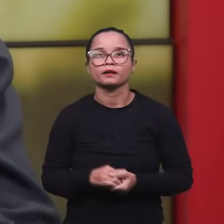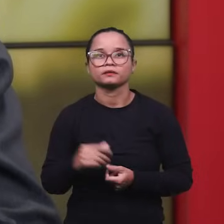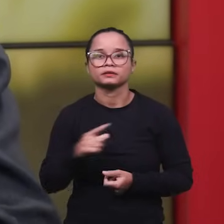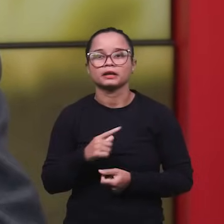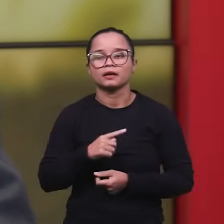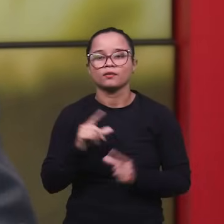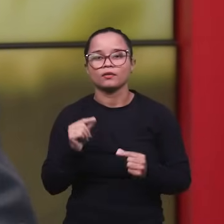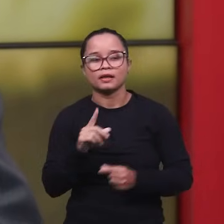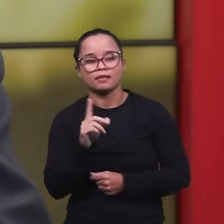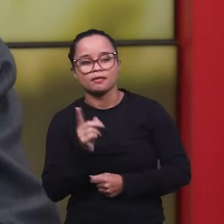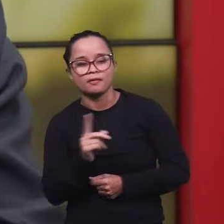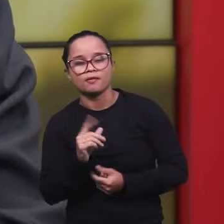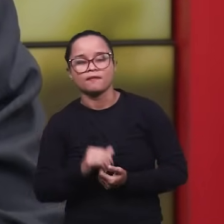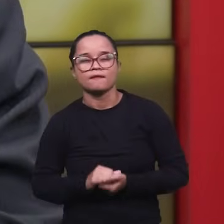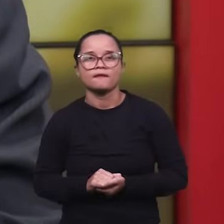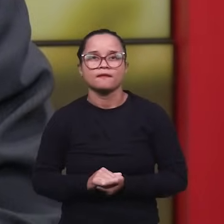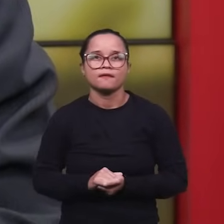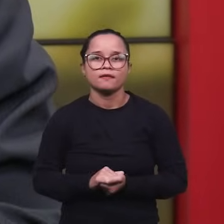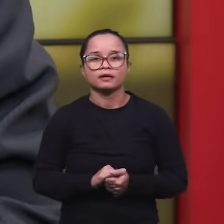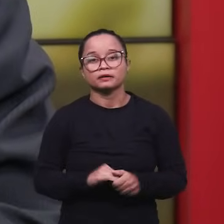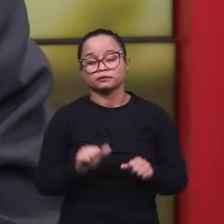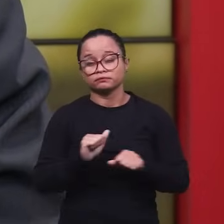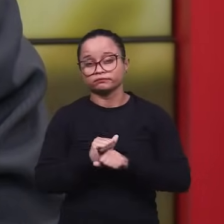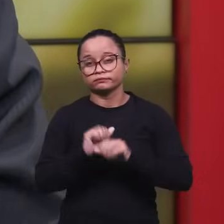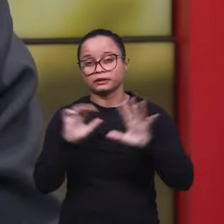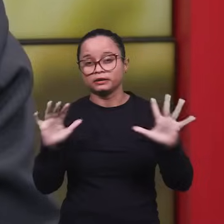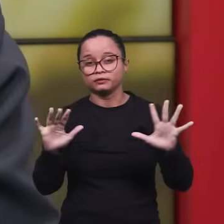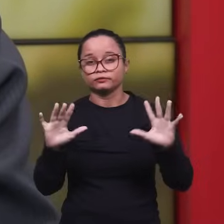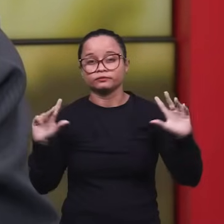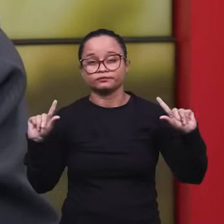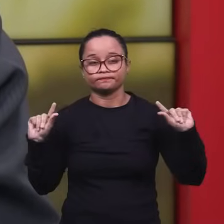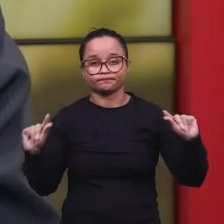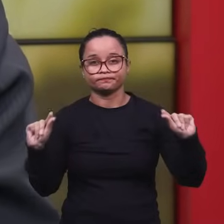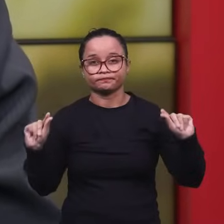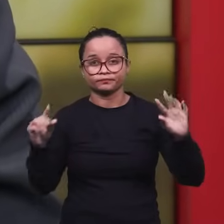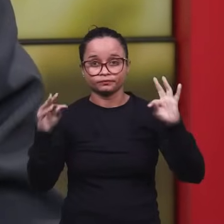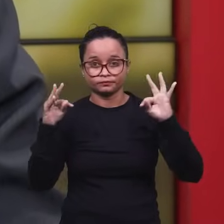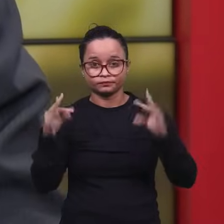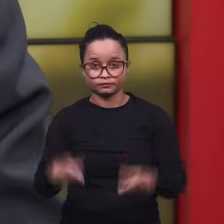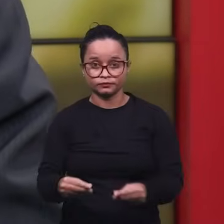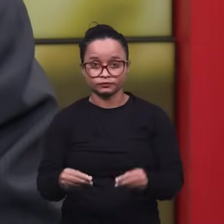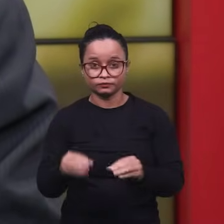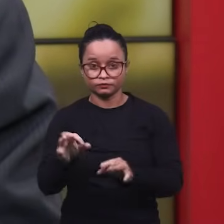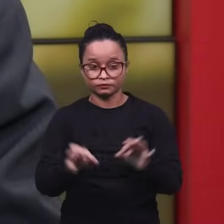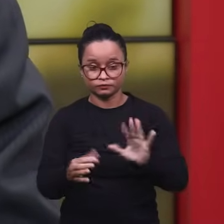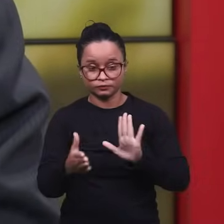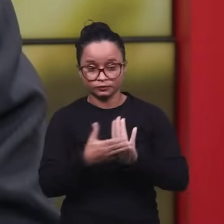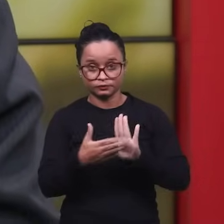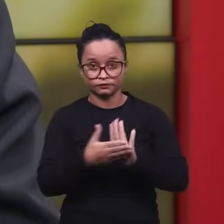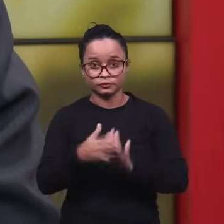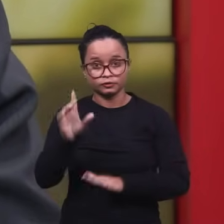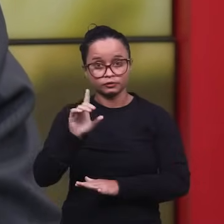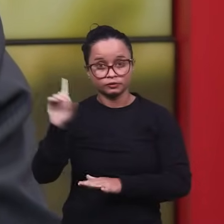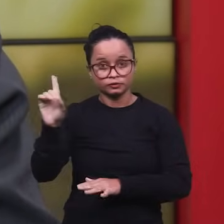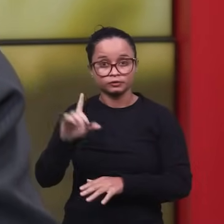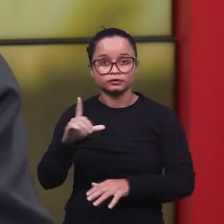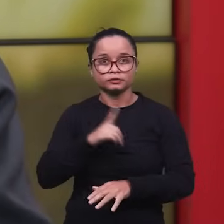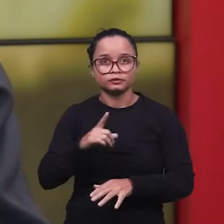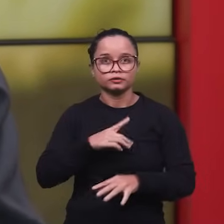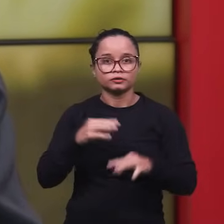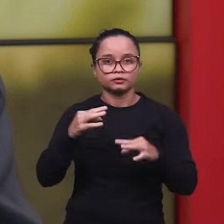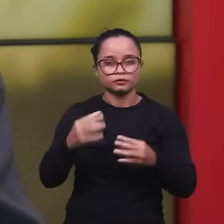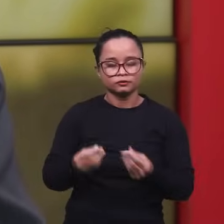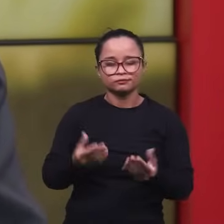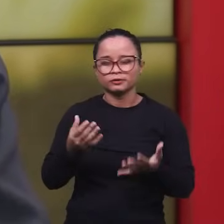essa questão do não, né? E obviamente que tudo no projeto de Deus tem muito equilíbrio e muito